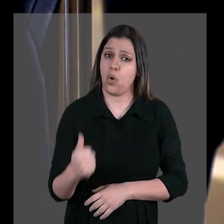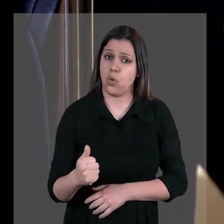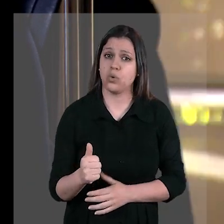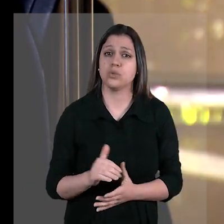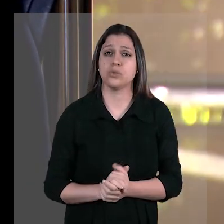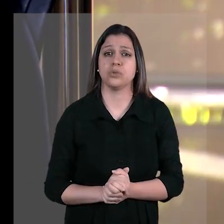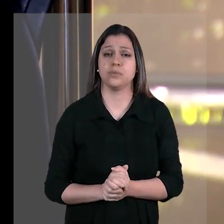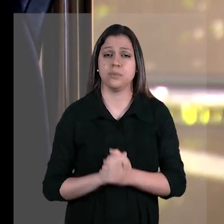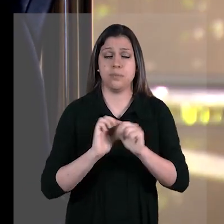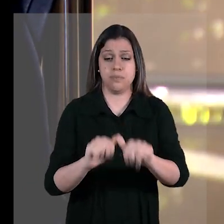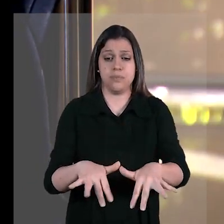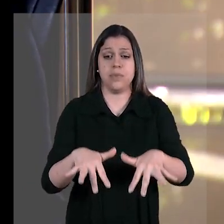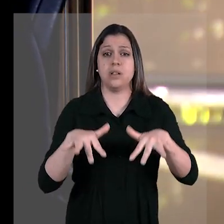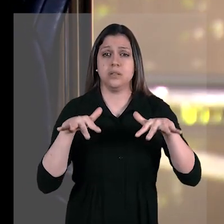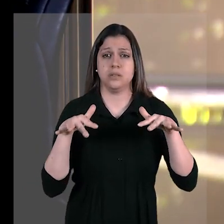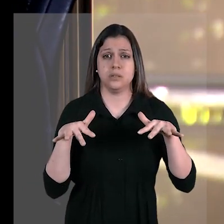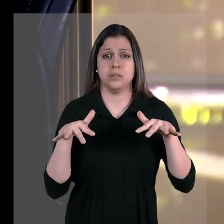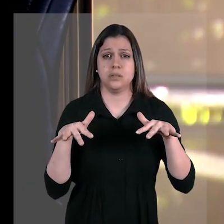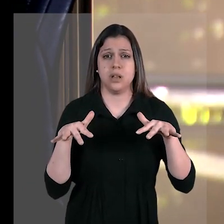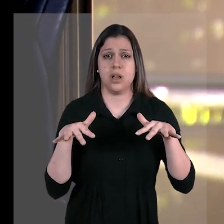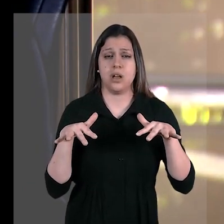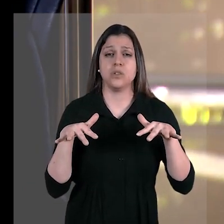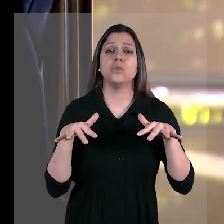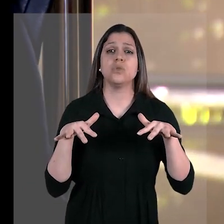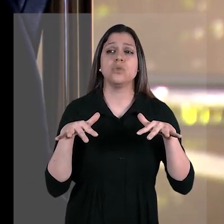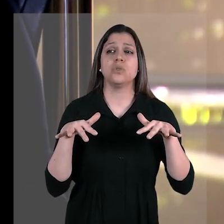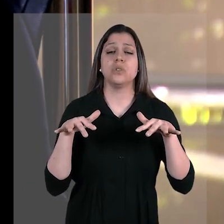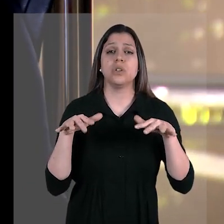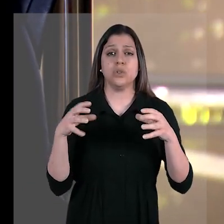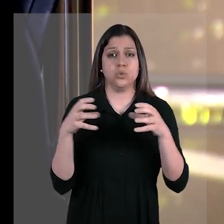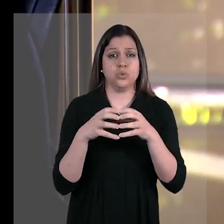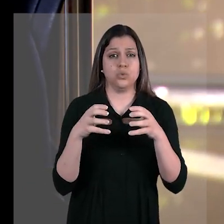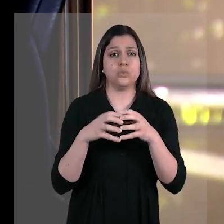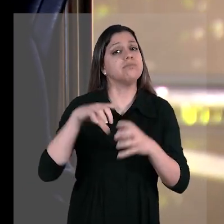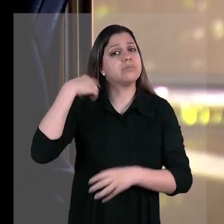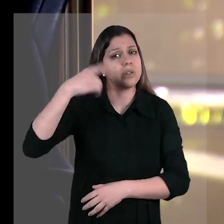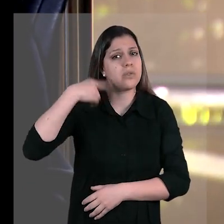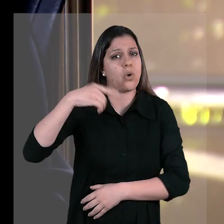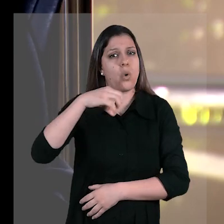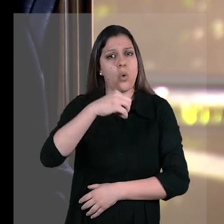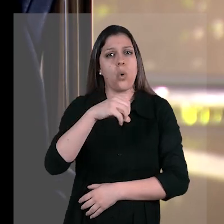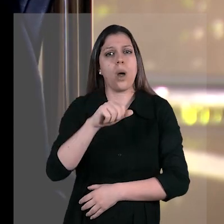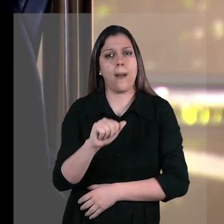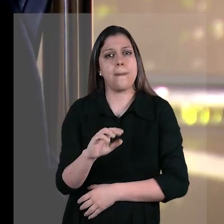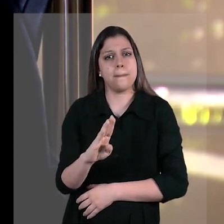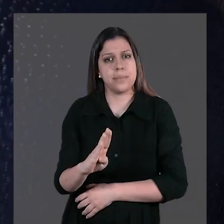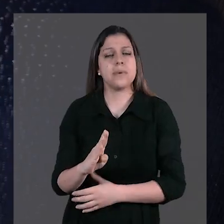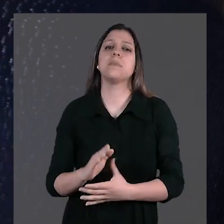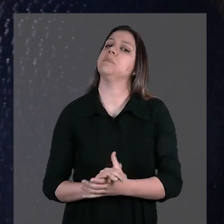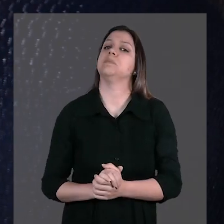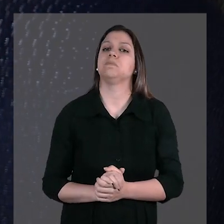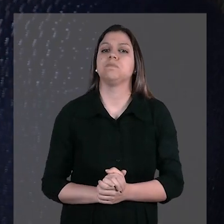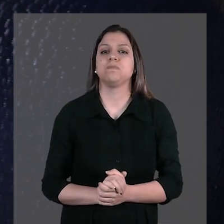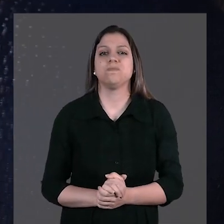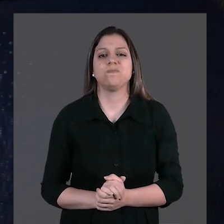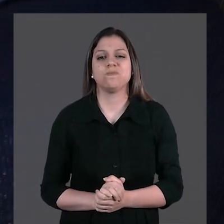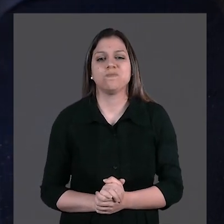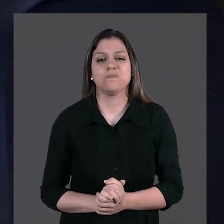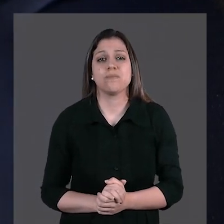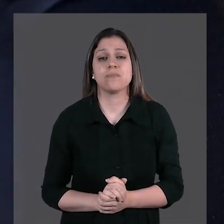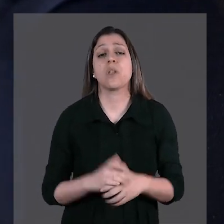agosto, no plenário da Ordem dos Advogados do Brasil, aqui em Campo Grande, seccional Mato Grosso do Sul. Pode falar para o